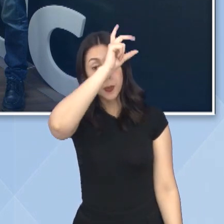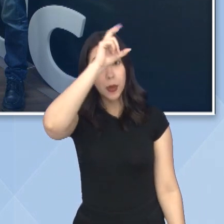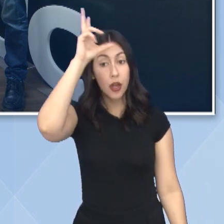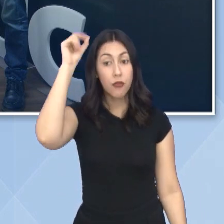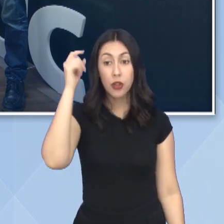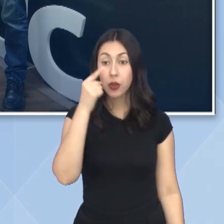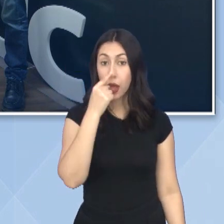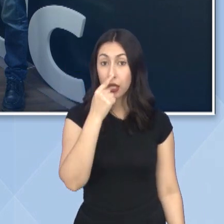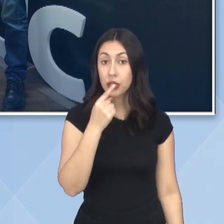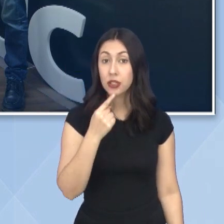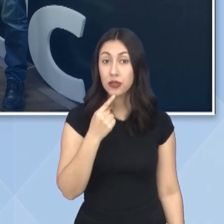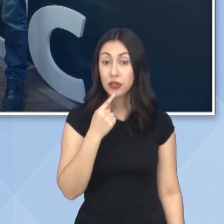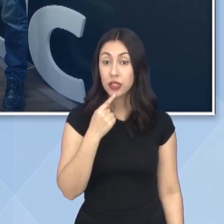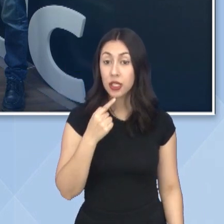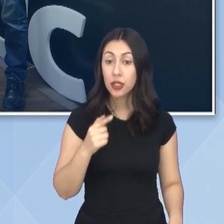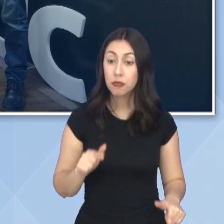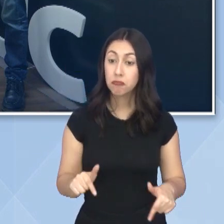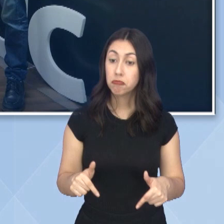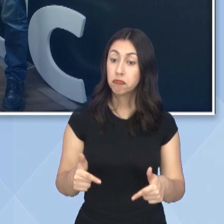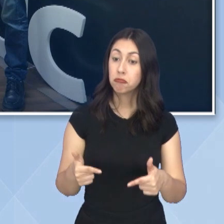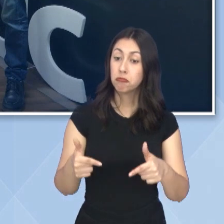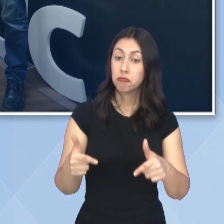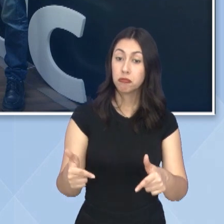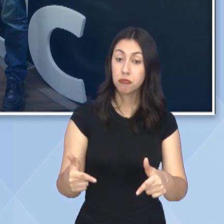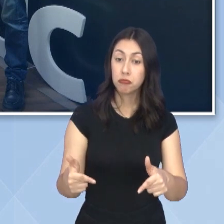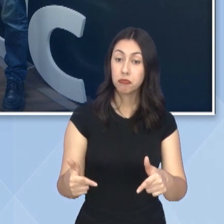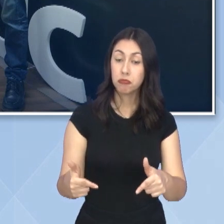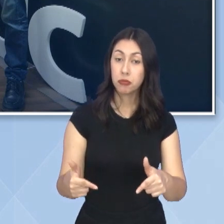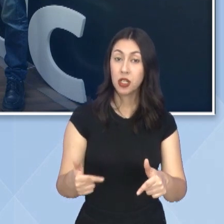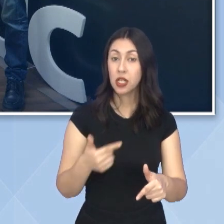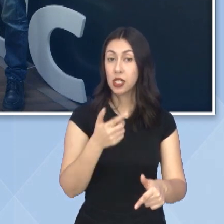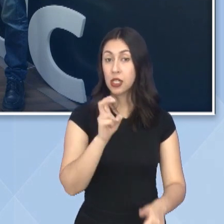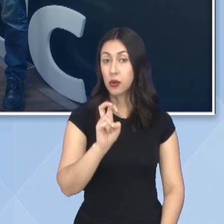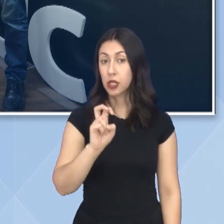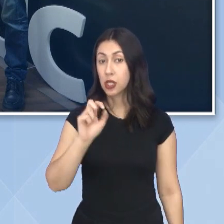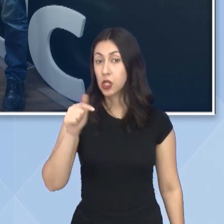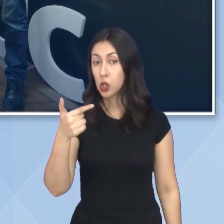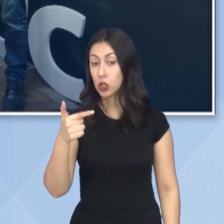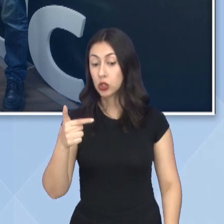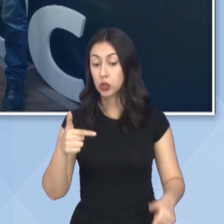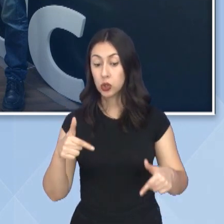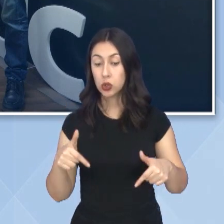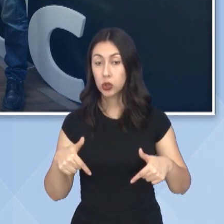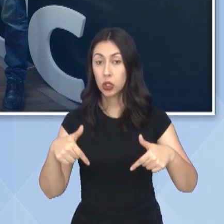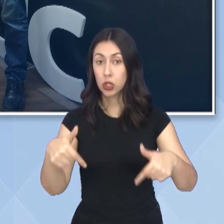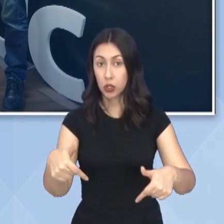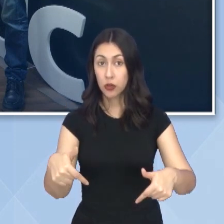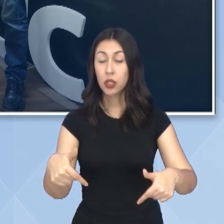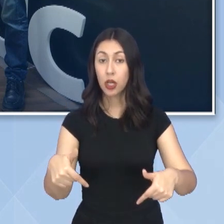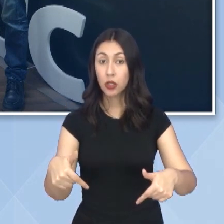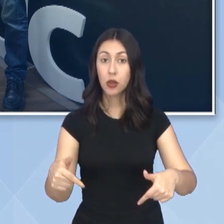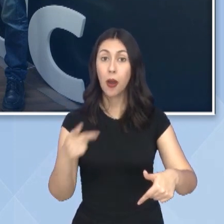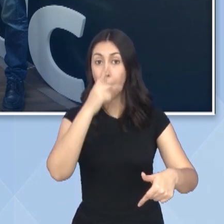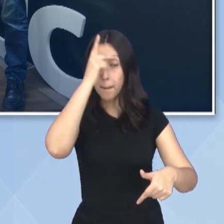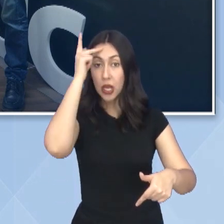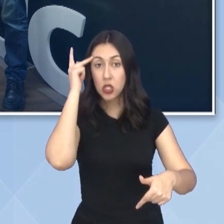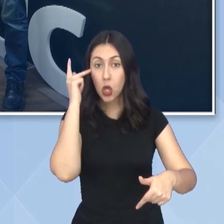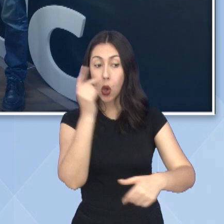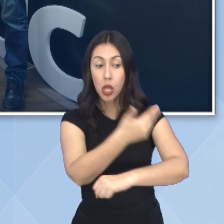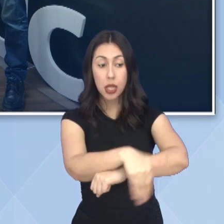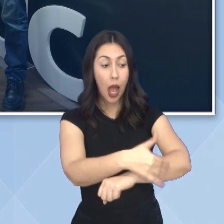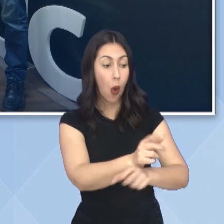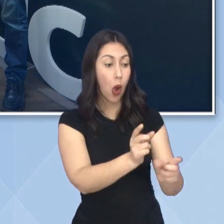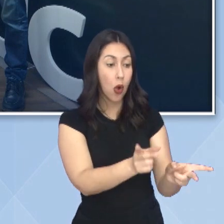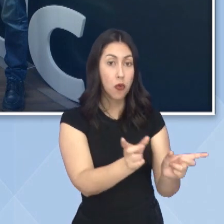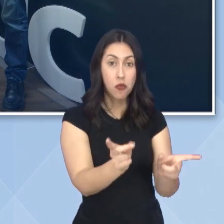Farias entregou 52 certificados, licença, para os ambulantes da cidade, que